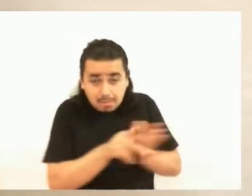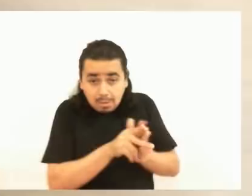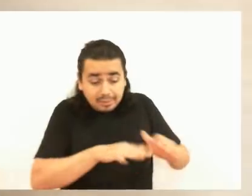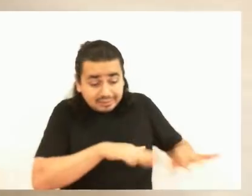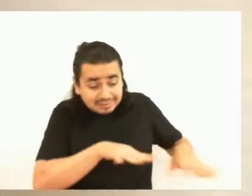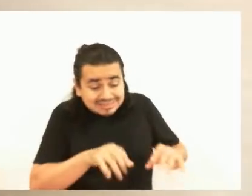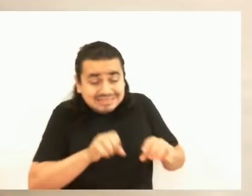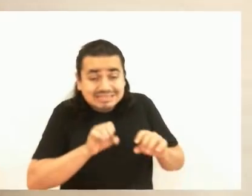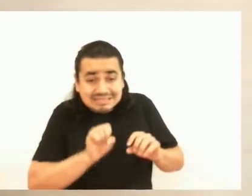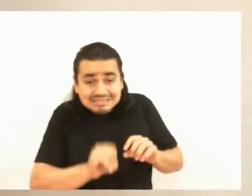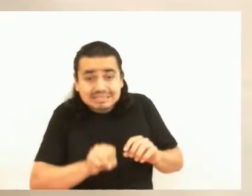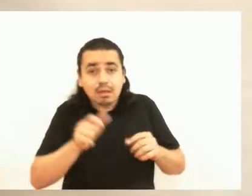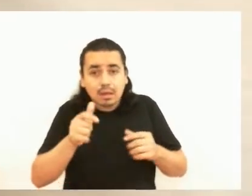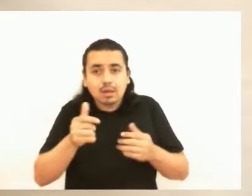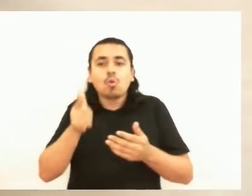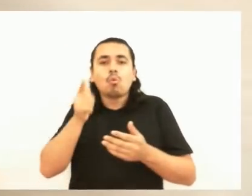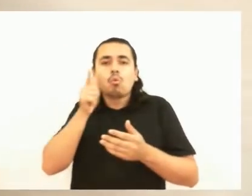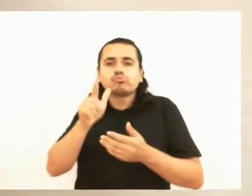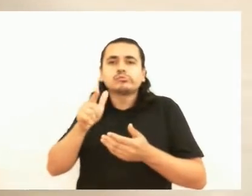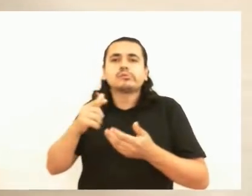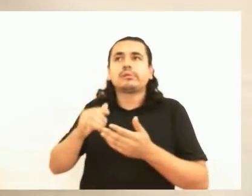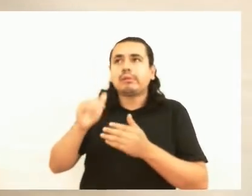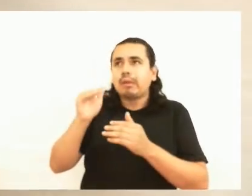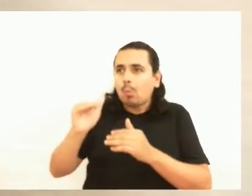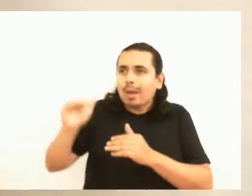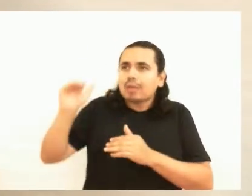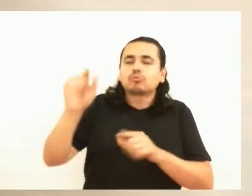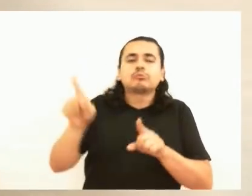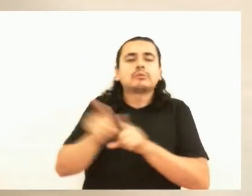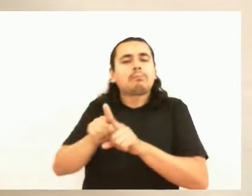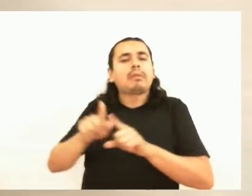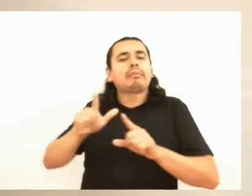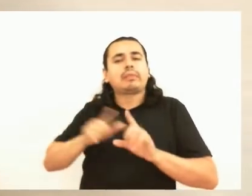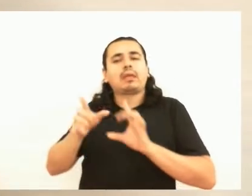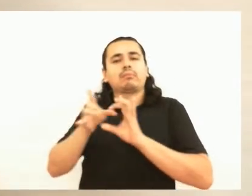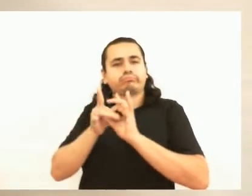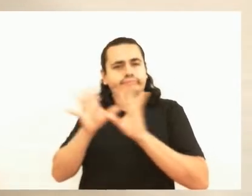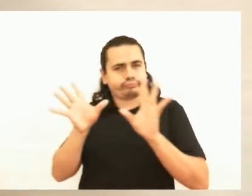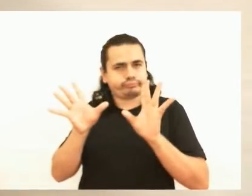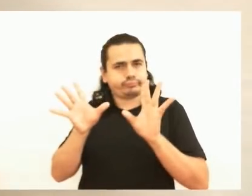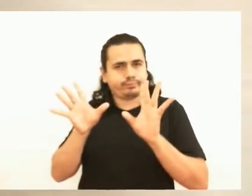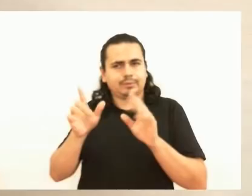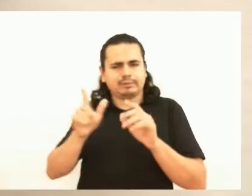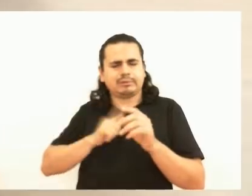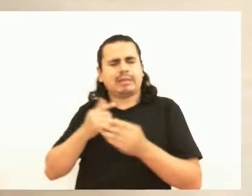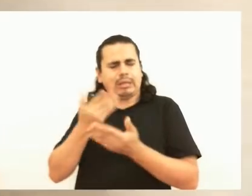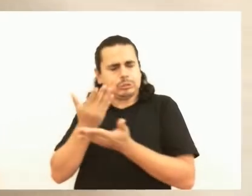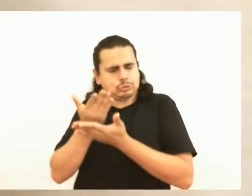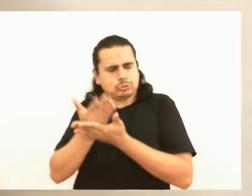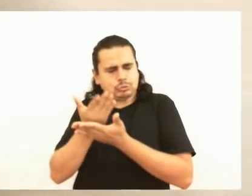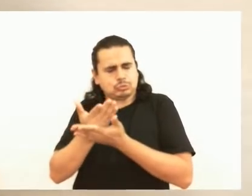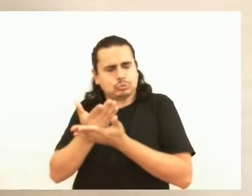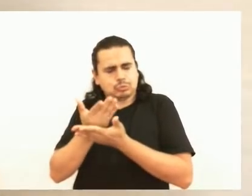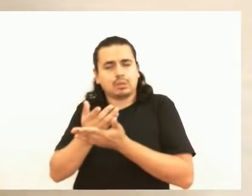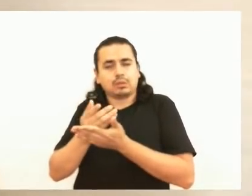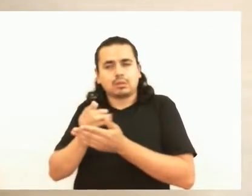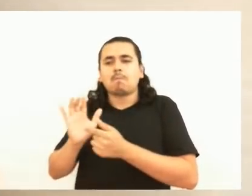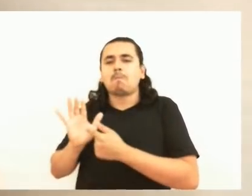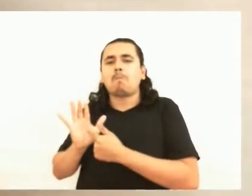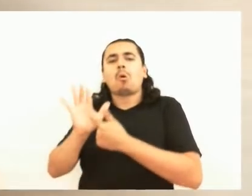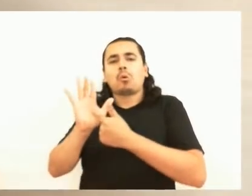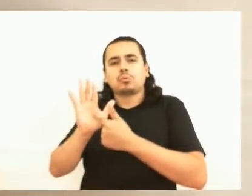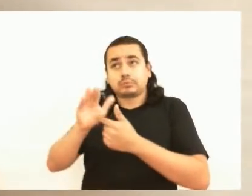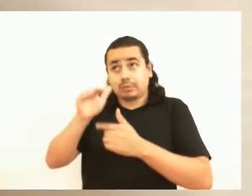criança se ele estiver lidando com a liberdade de movimento dele né e tem estudos mesmo que na verdade com o